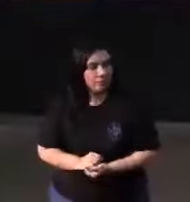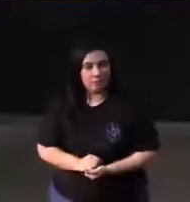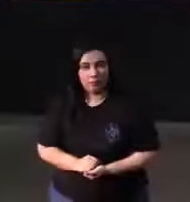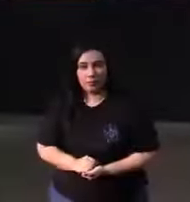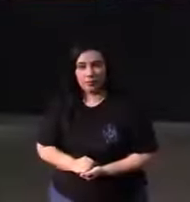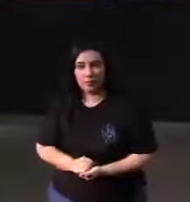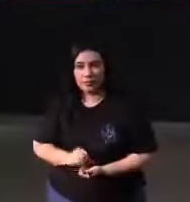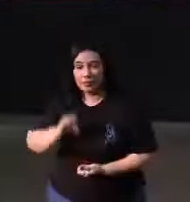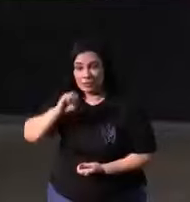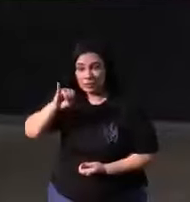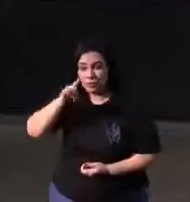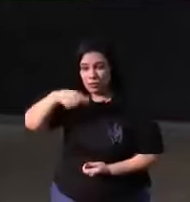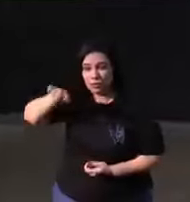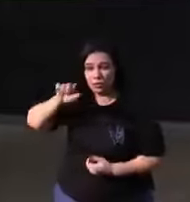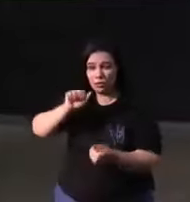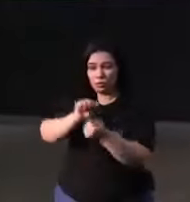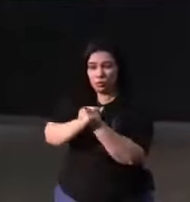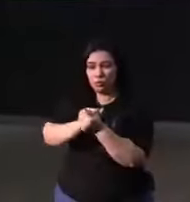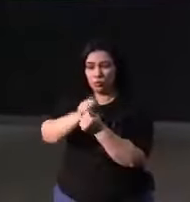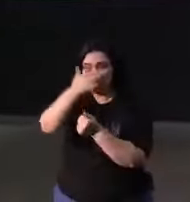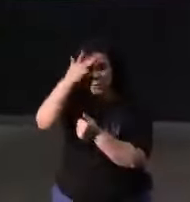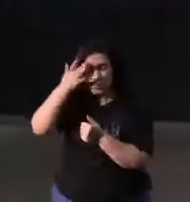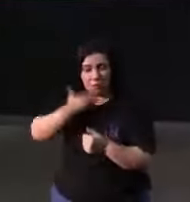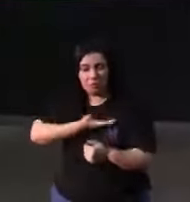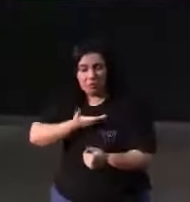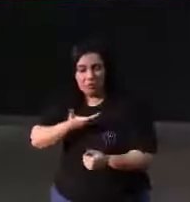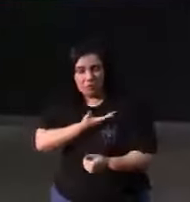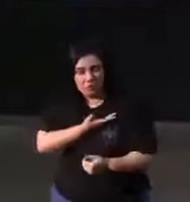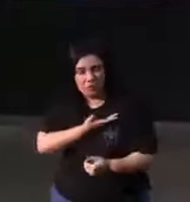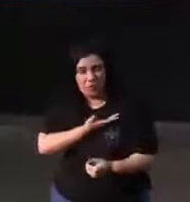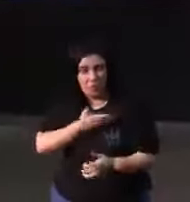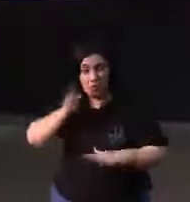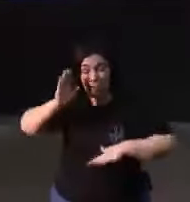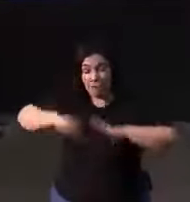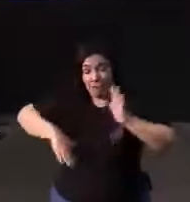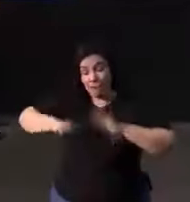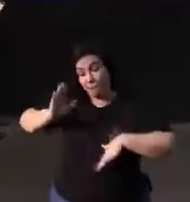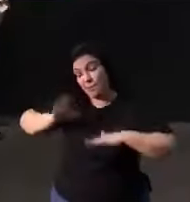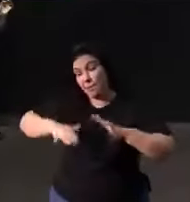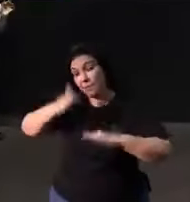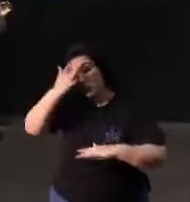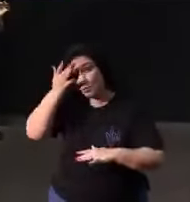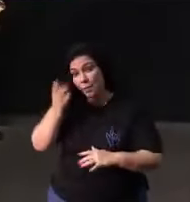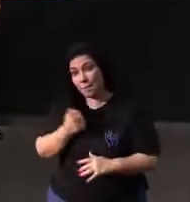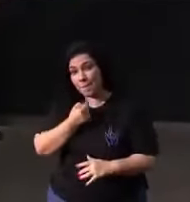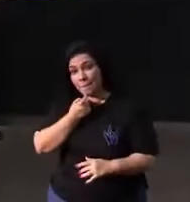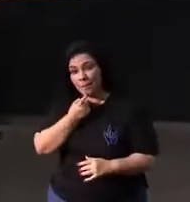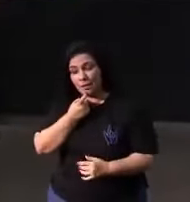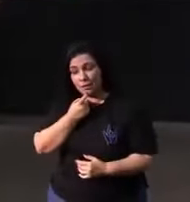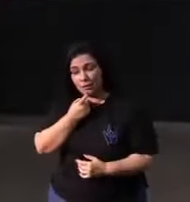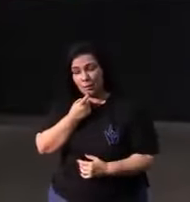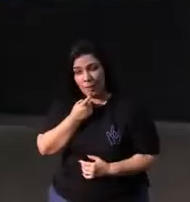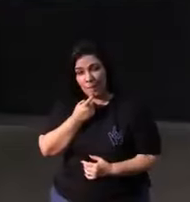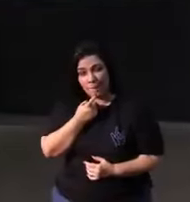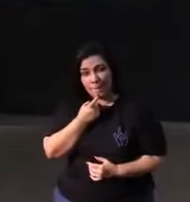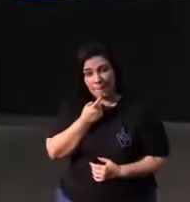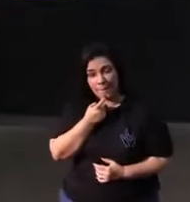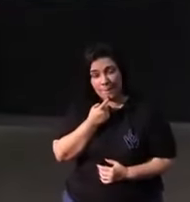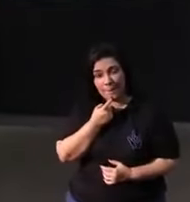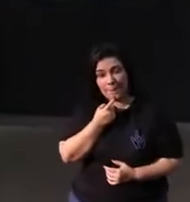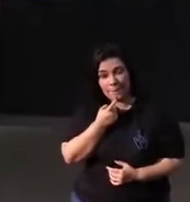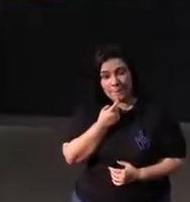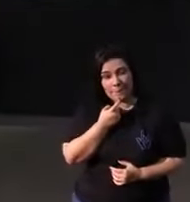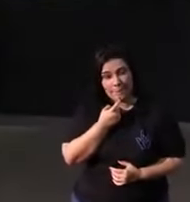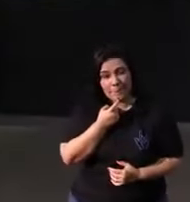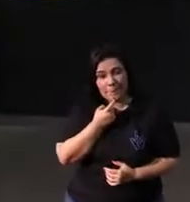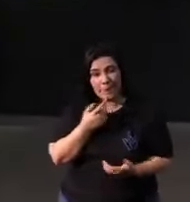aí, veio com alguém, alguém te trouxe, algum amigo, talvez essa pessoa possa estar perto de você, e ela pode ofertar